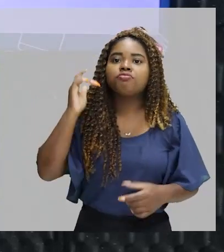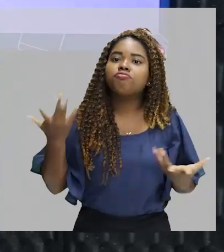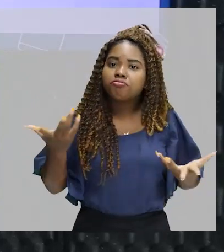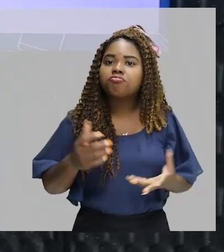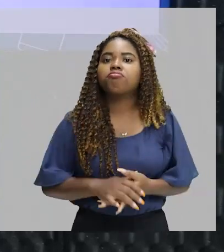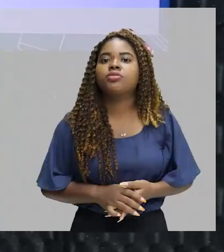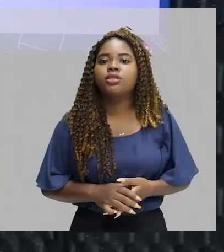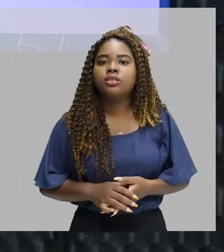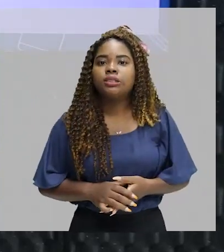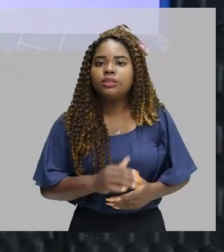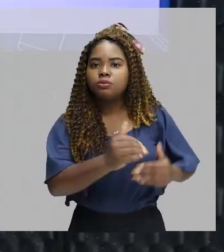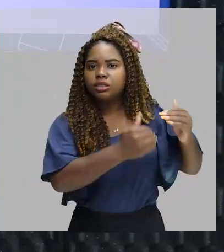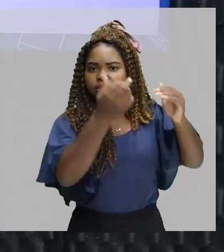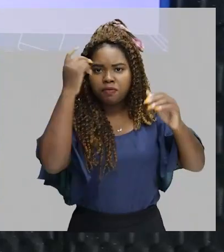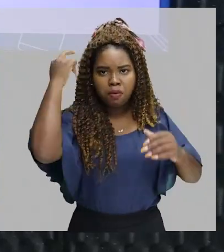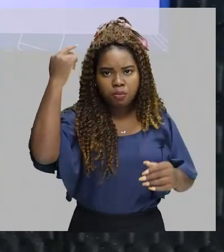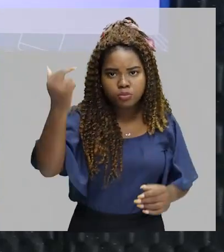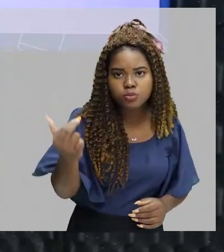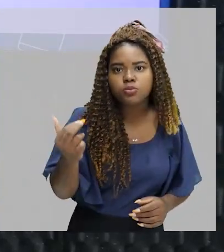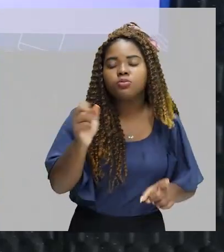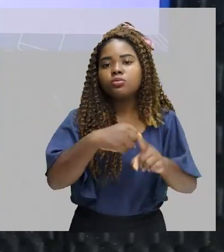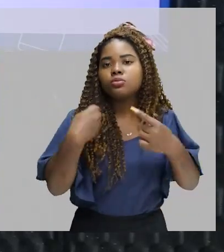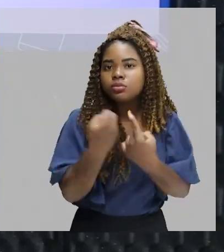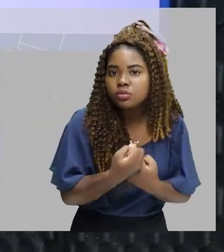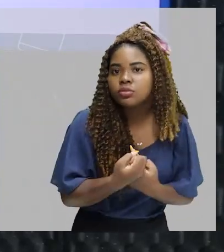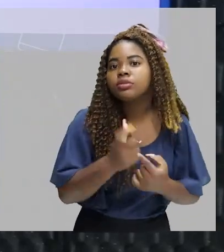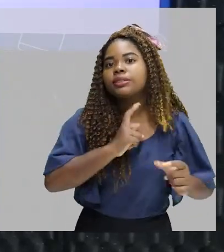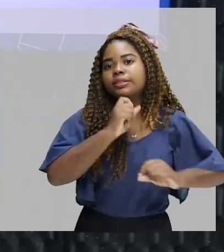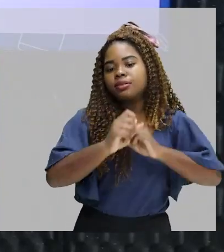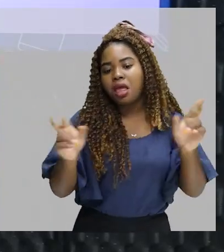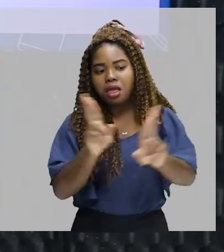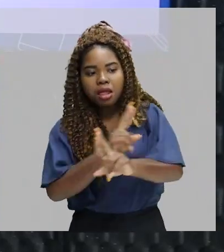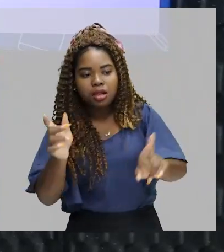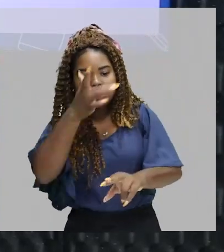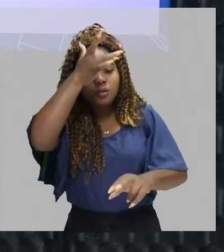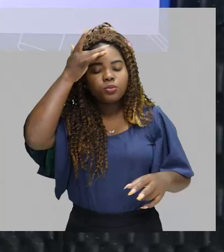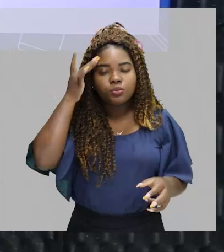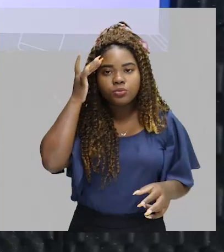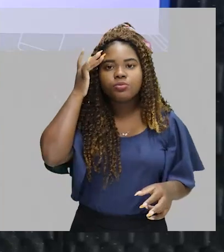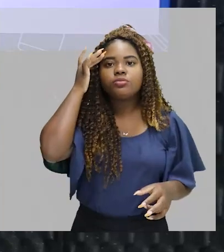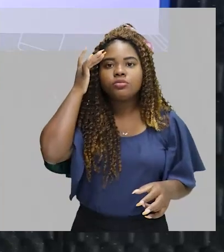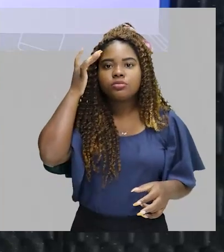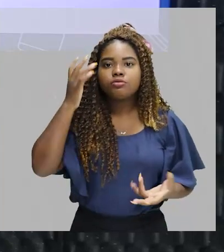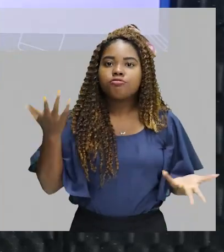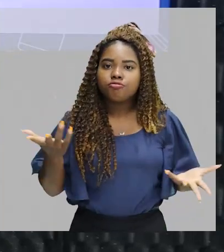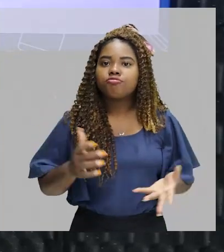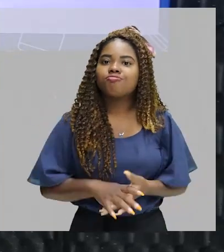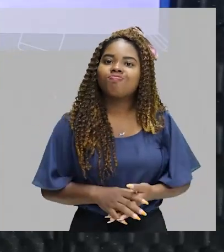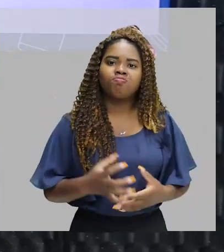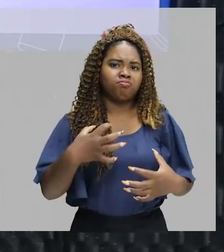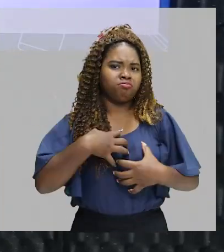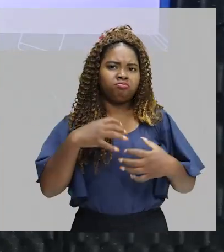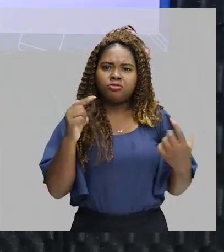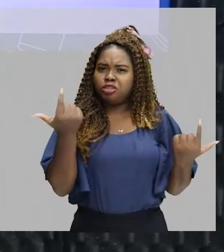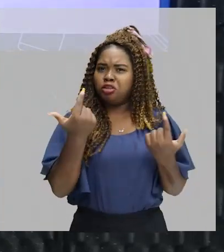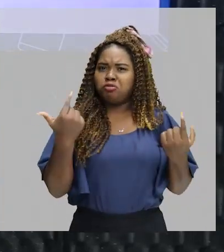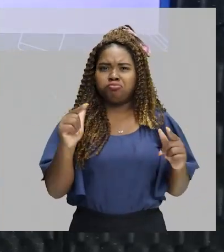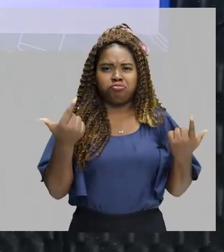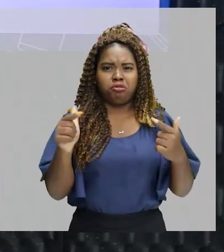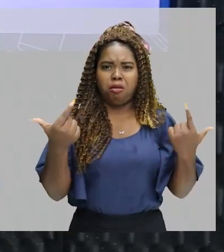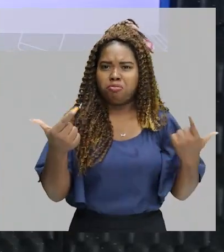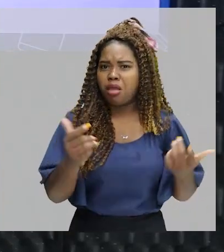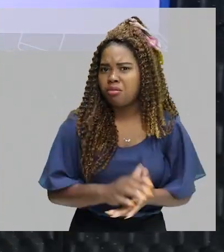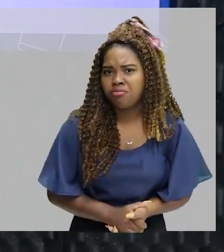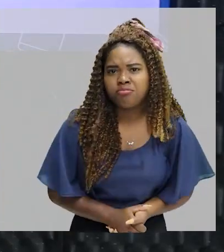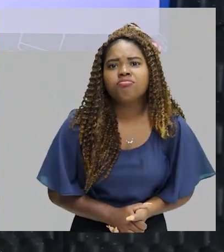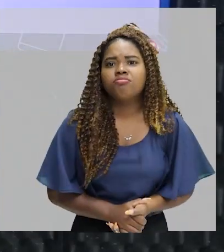construção histórica da sociedade nos leva a essa condição da relação entre as pessoas. Por isso que não faz sentido que uma injúria dirigida a